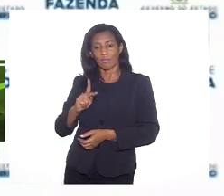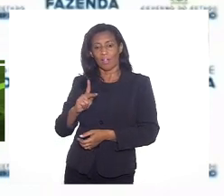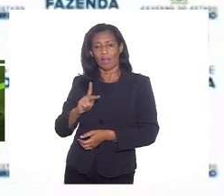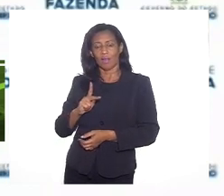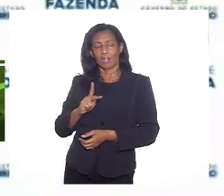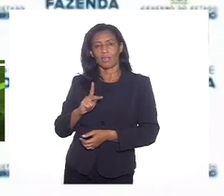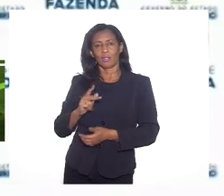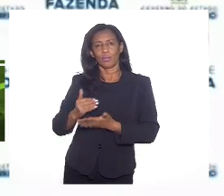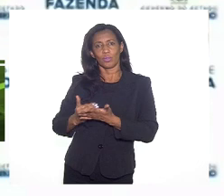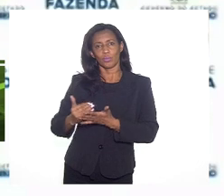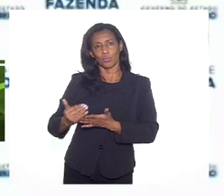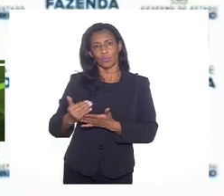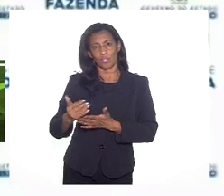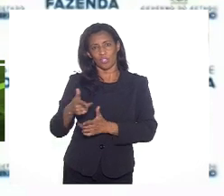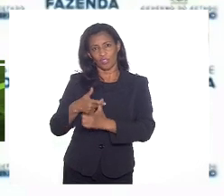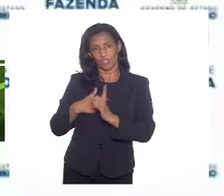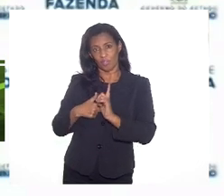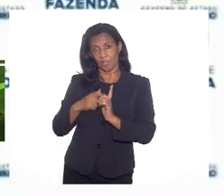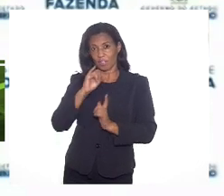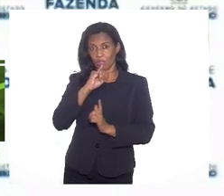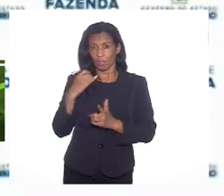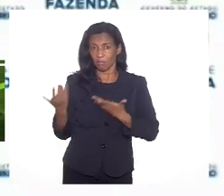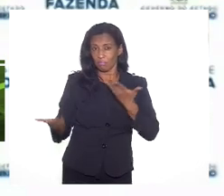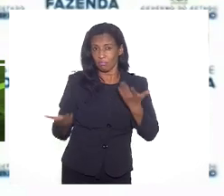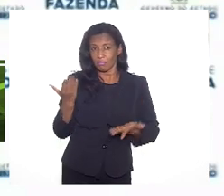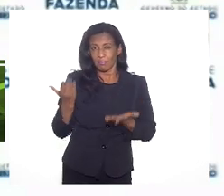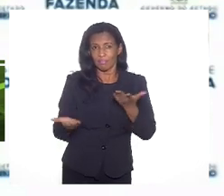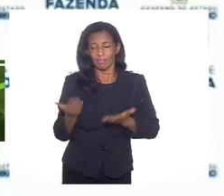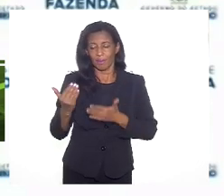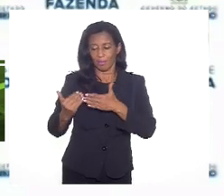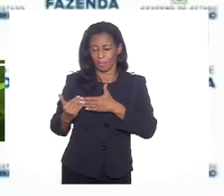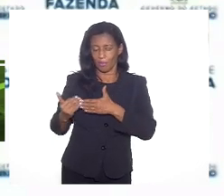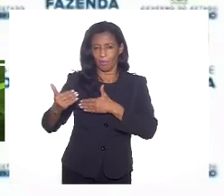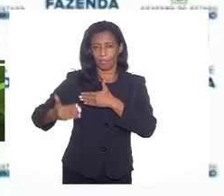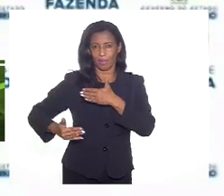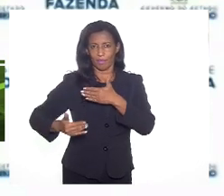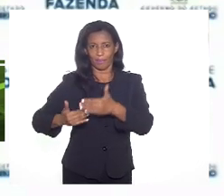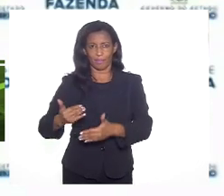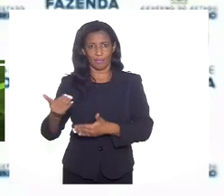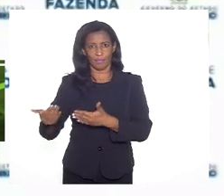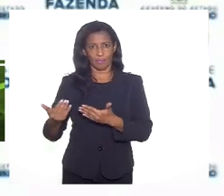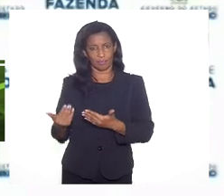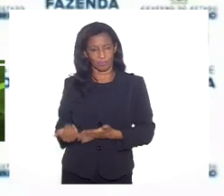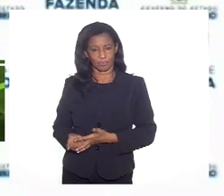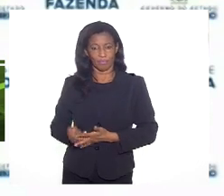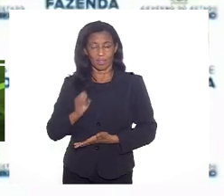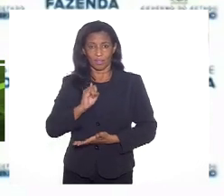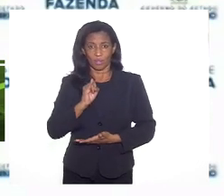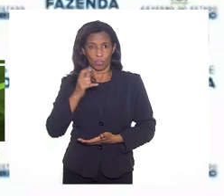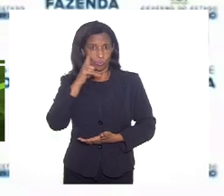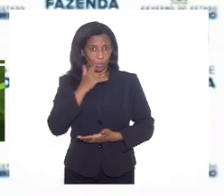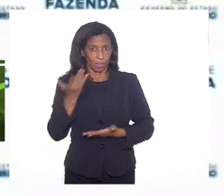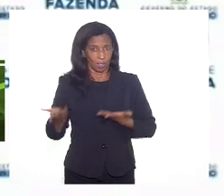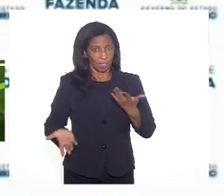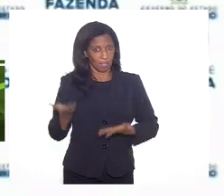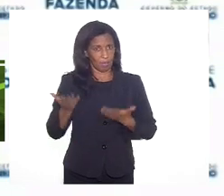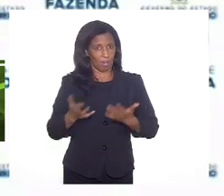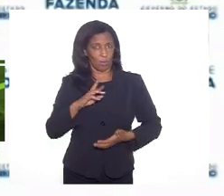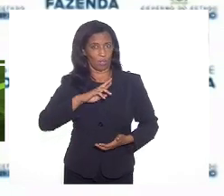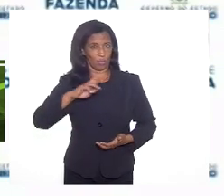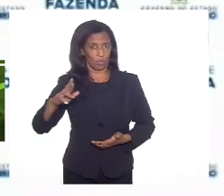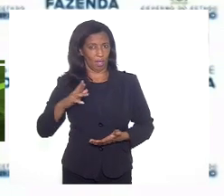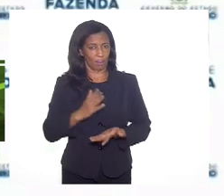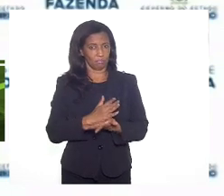primário. Se nós equilibrarmos, esse é o primeiro passo a ser dado, se nós equilibramos o resultado